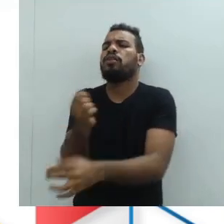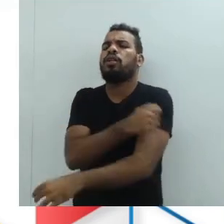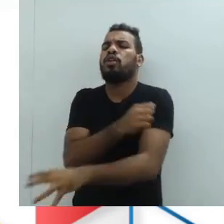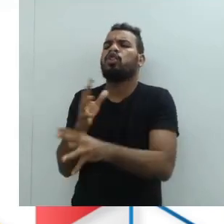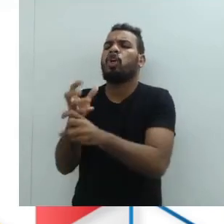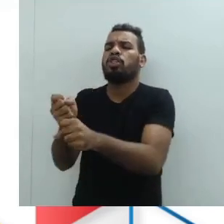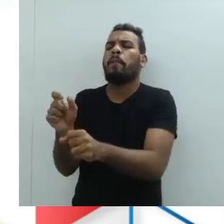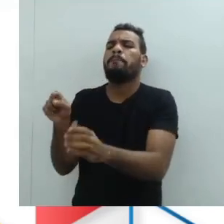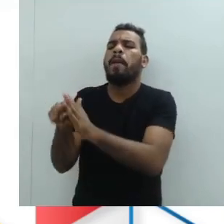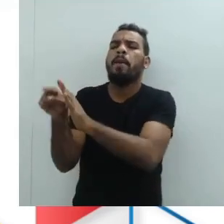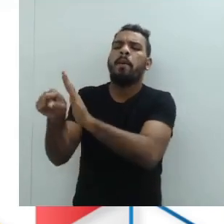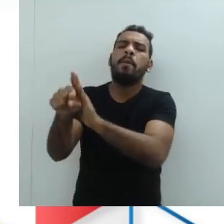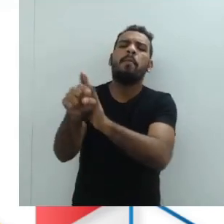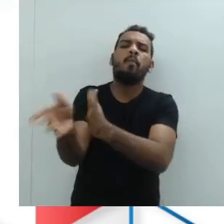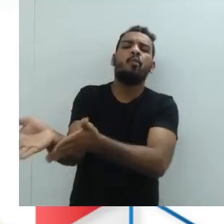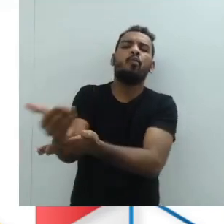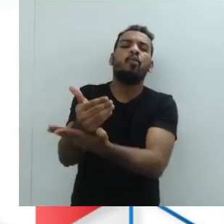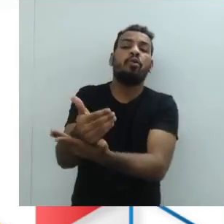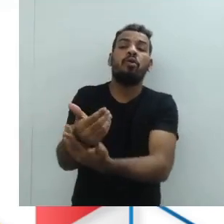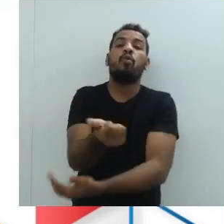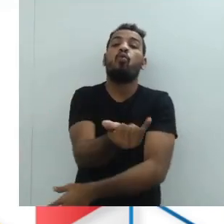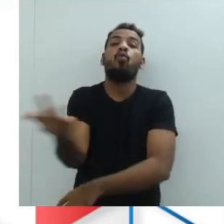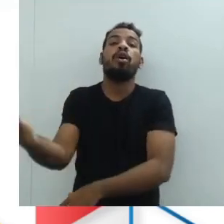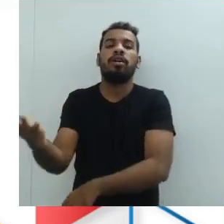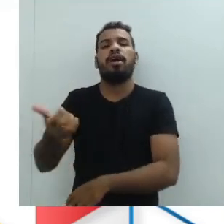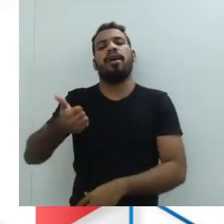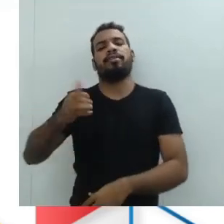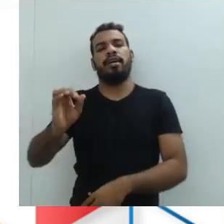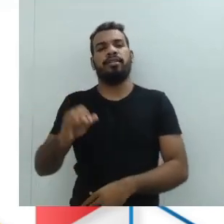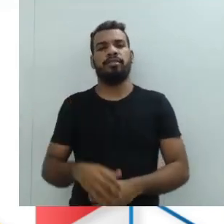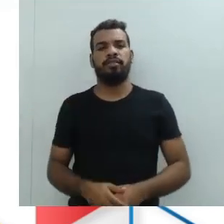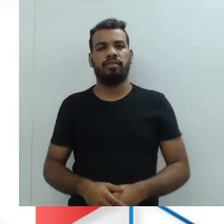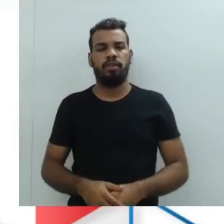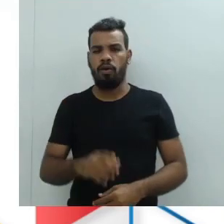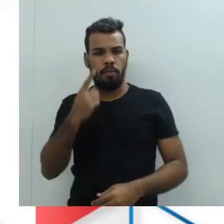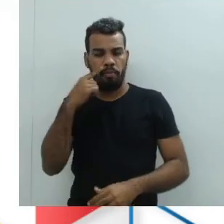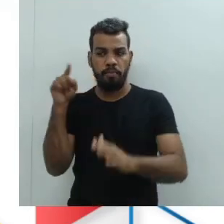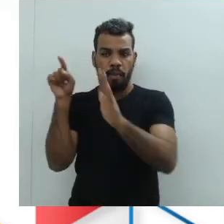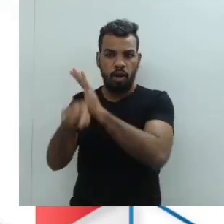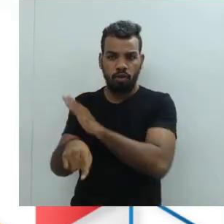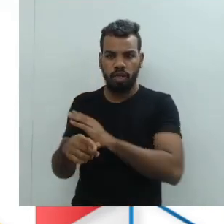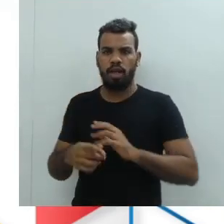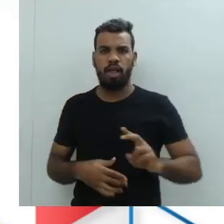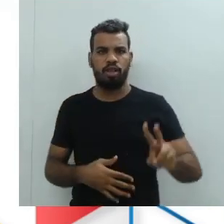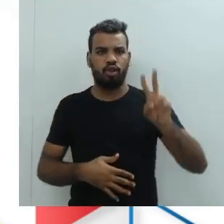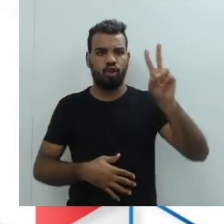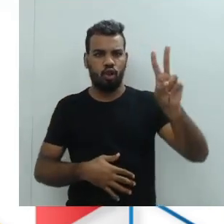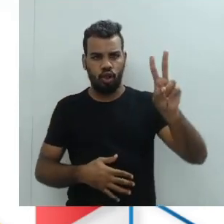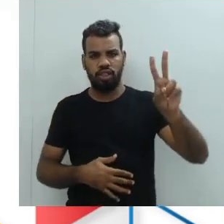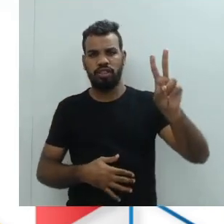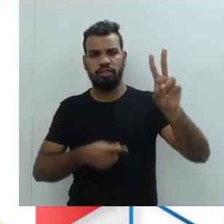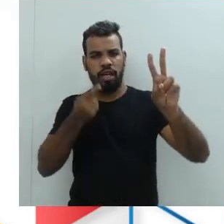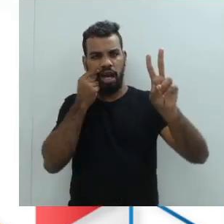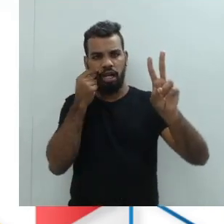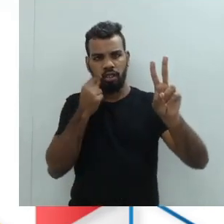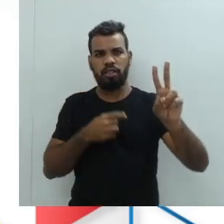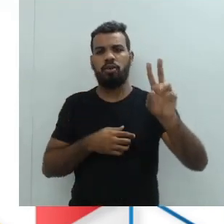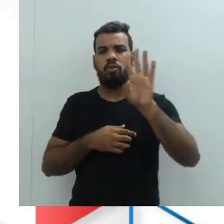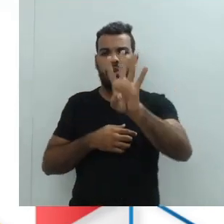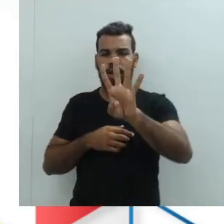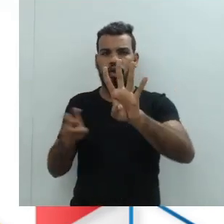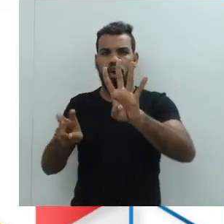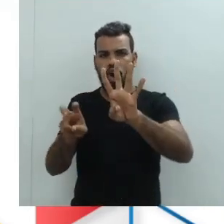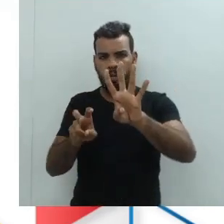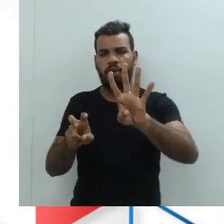estudantes. Se você contar aí, ó, 2 ratos, mais 4 cobras, mais 3 trovão, mais um sapo, dá um total